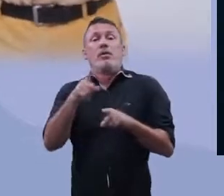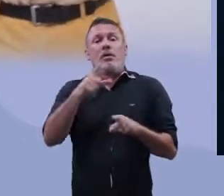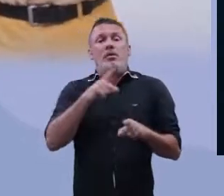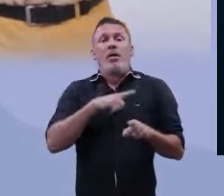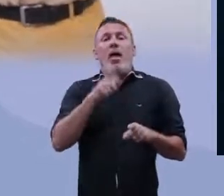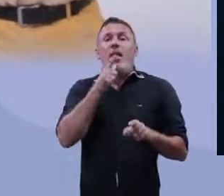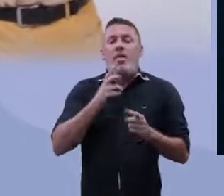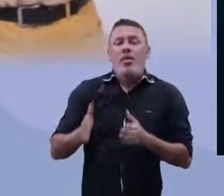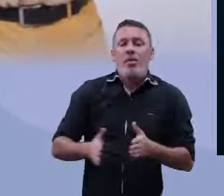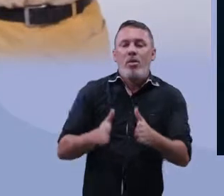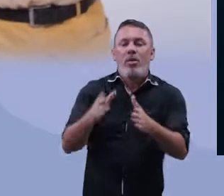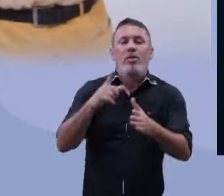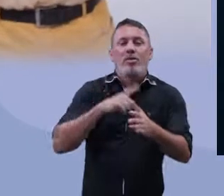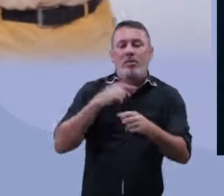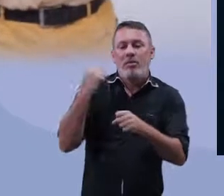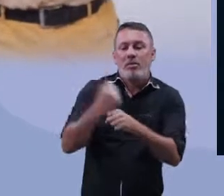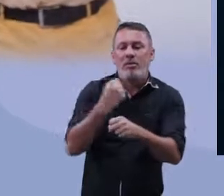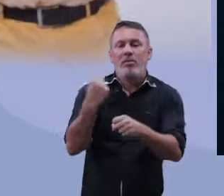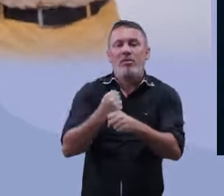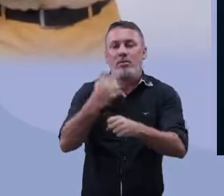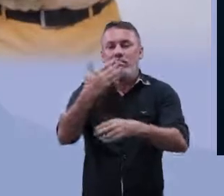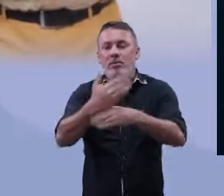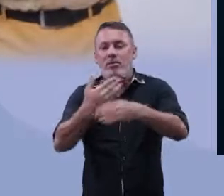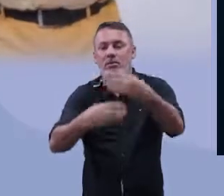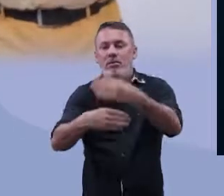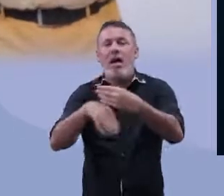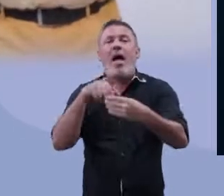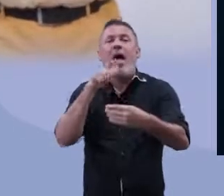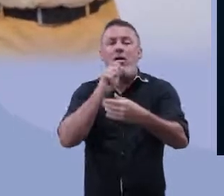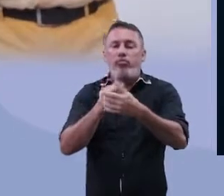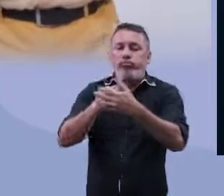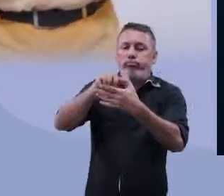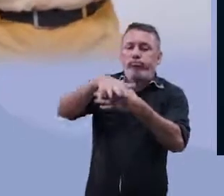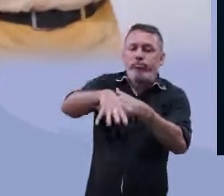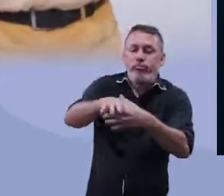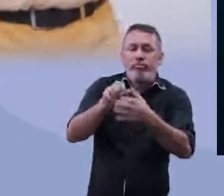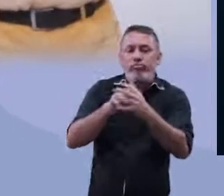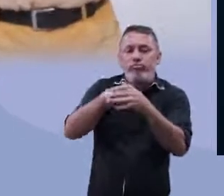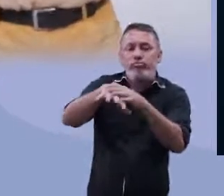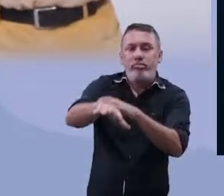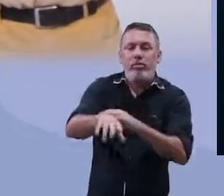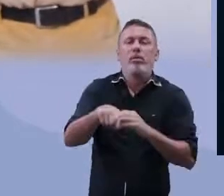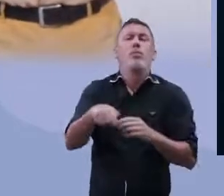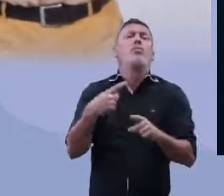essas hidrelétricas, o que vai acontecer? Você vai ter a questão de